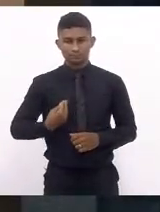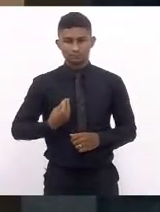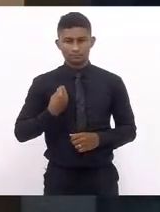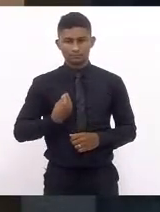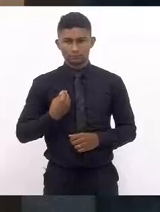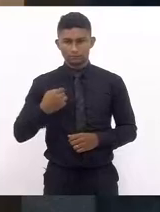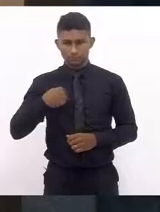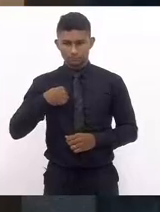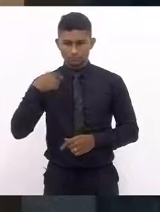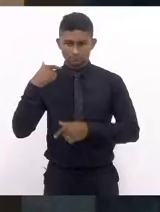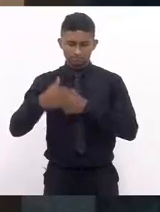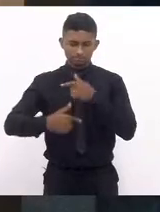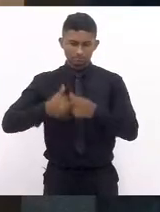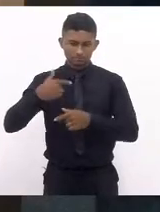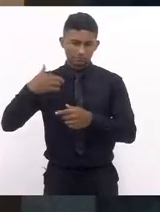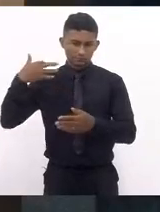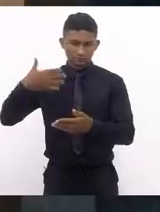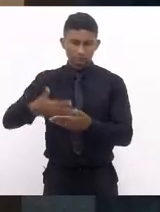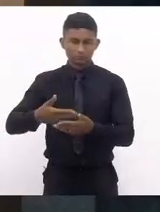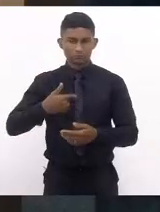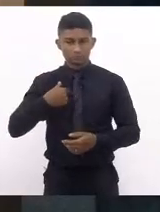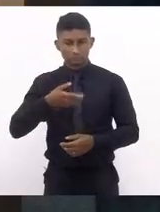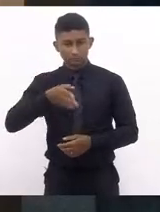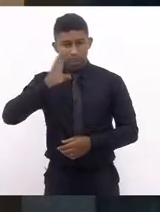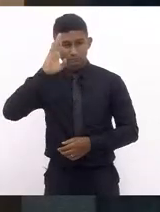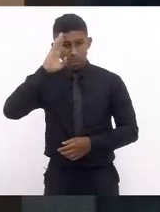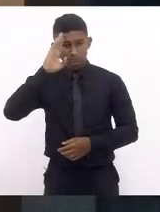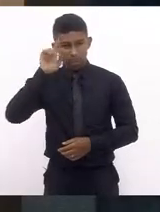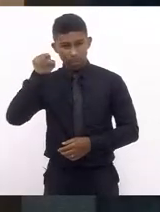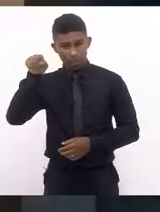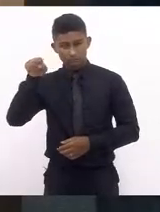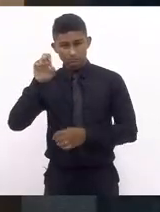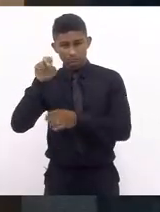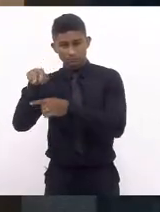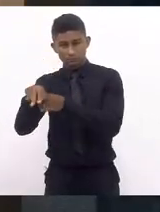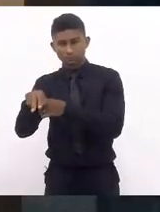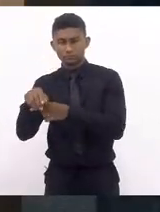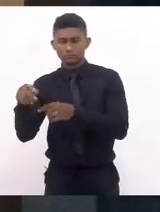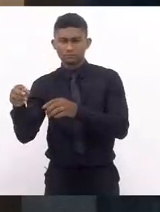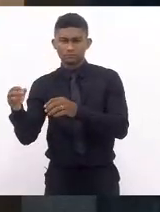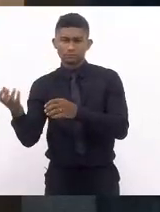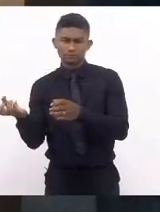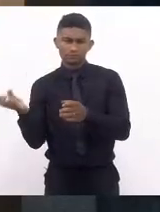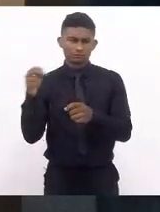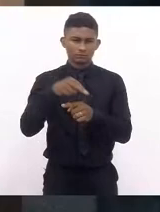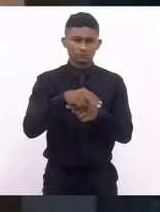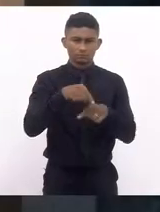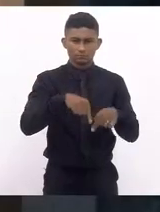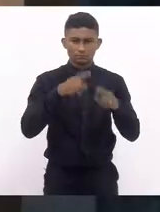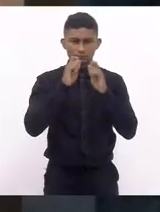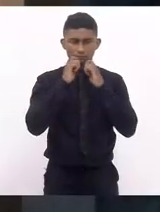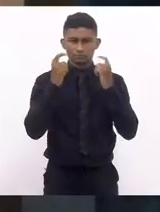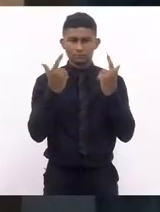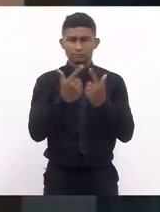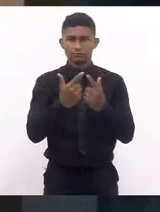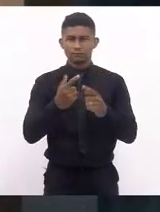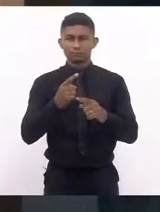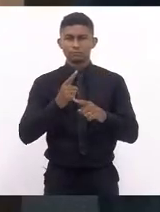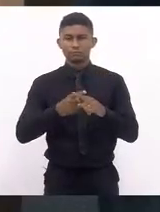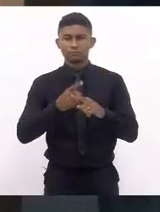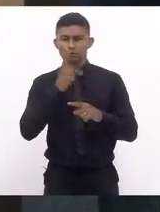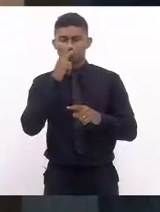profissional eu fui militar do exército então cheguei aqui nesse Parlamento eu até brinco muito mais